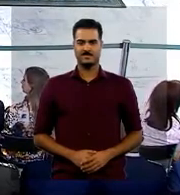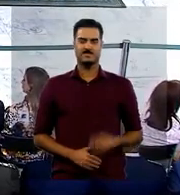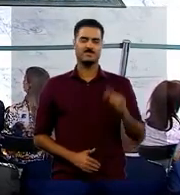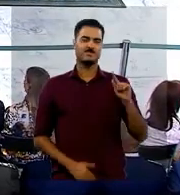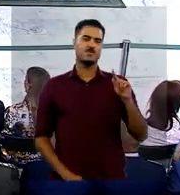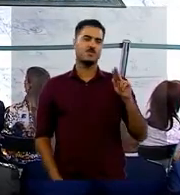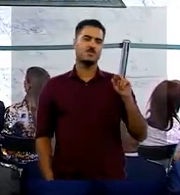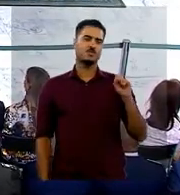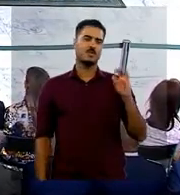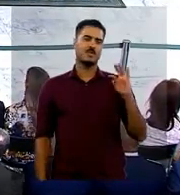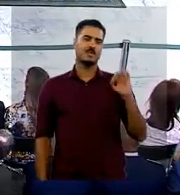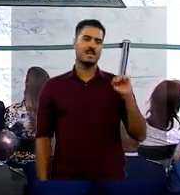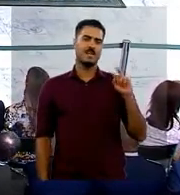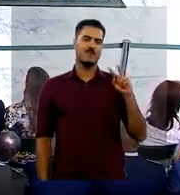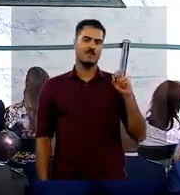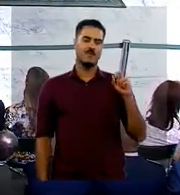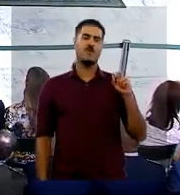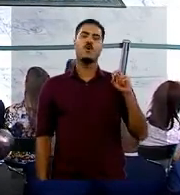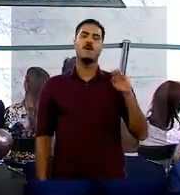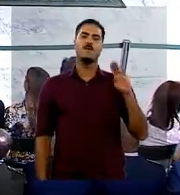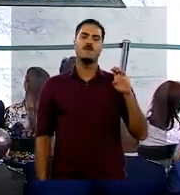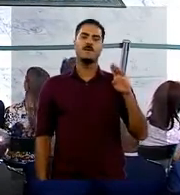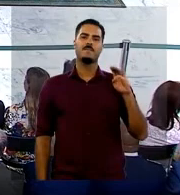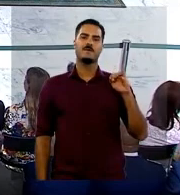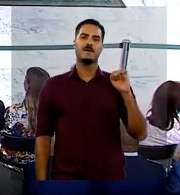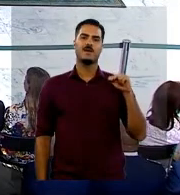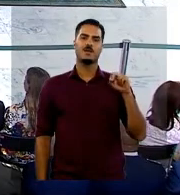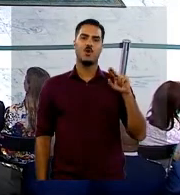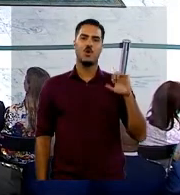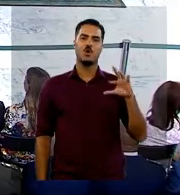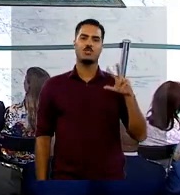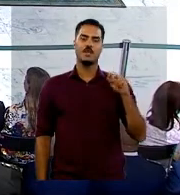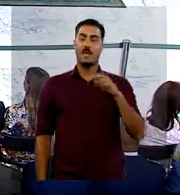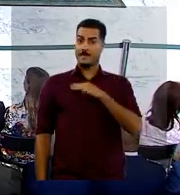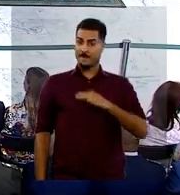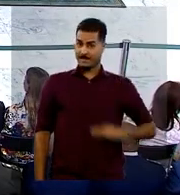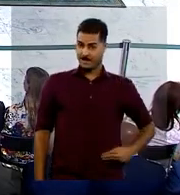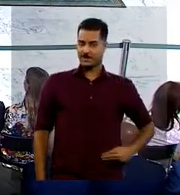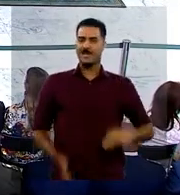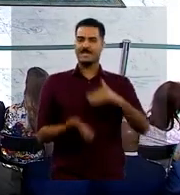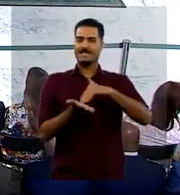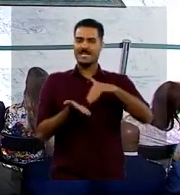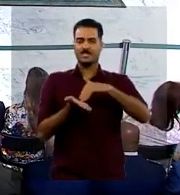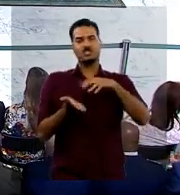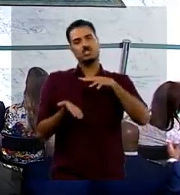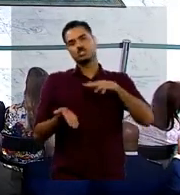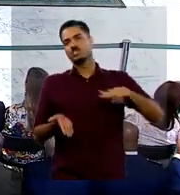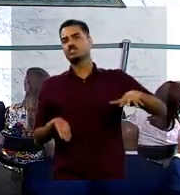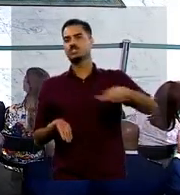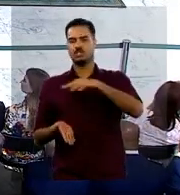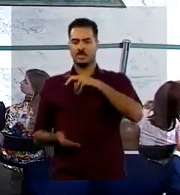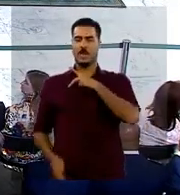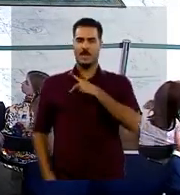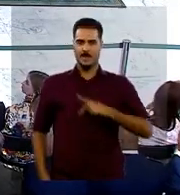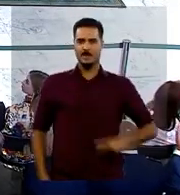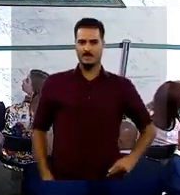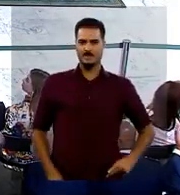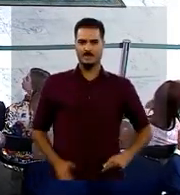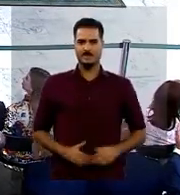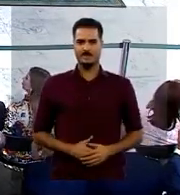Gustavo Bebiano Rocha, ministro de Estado-chefe da Secretaria-Geral da Presidência da República.